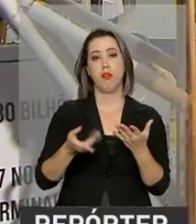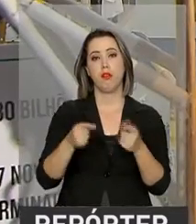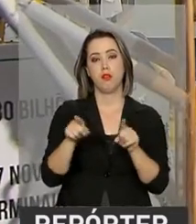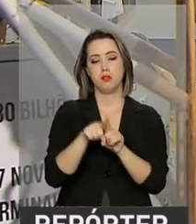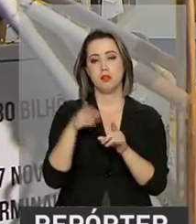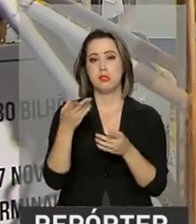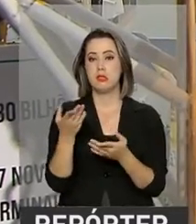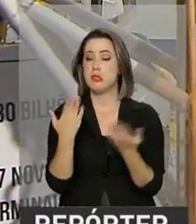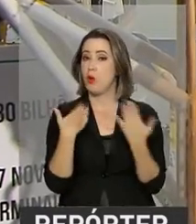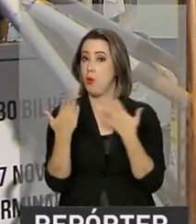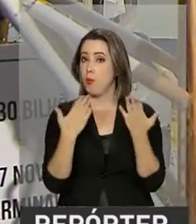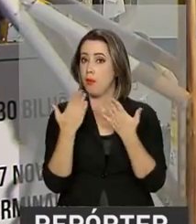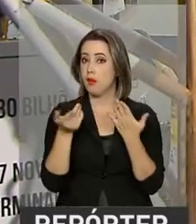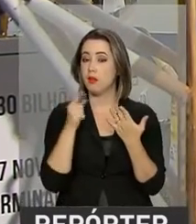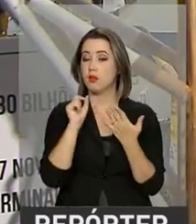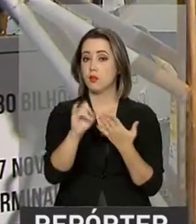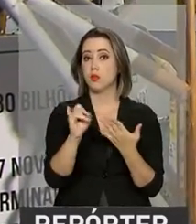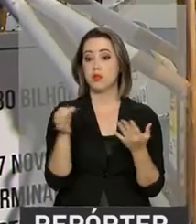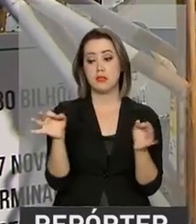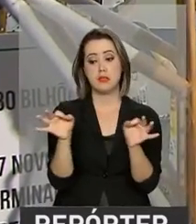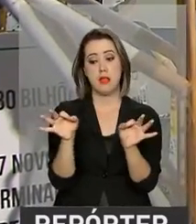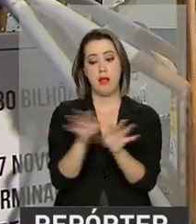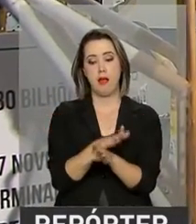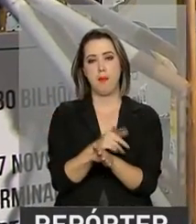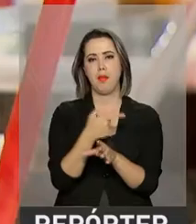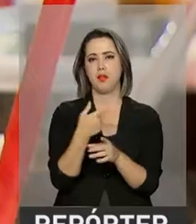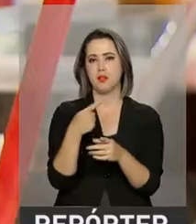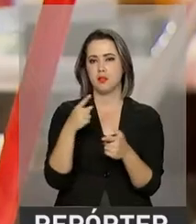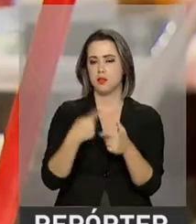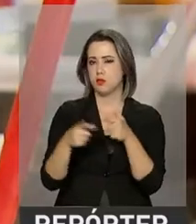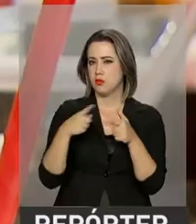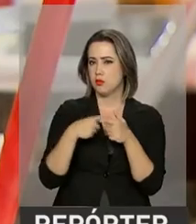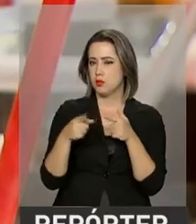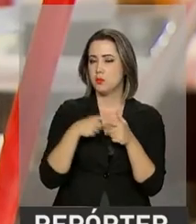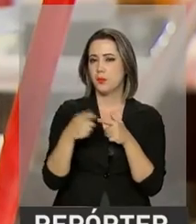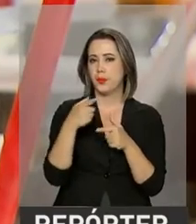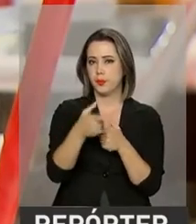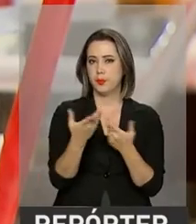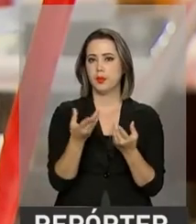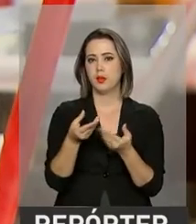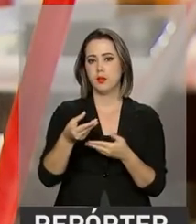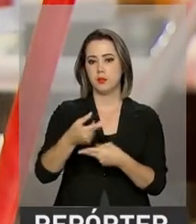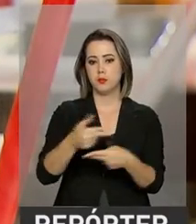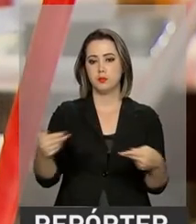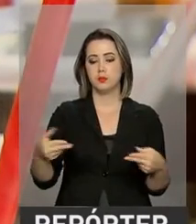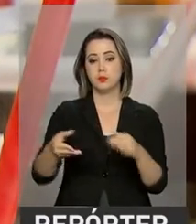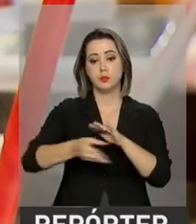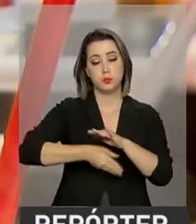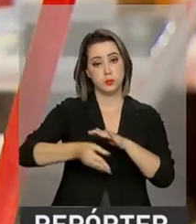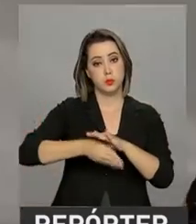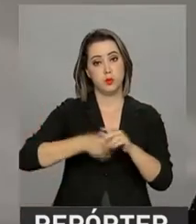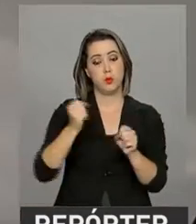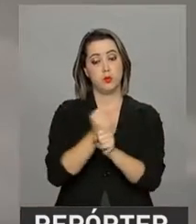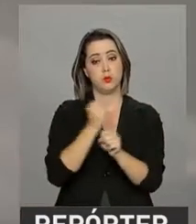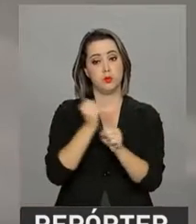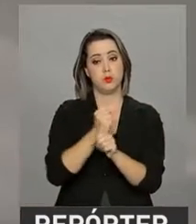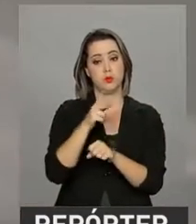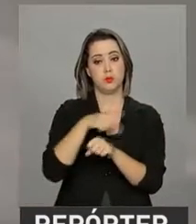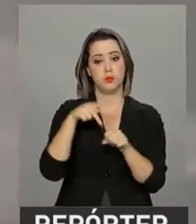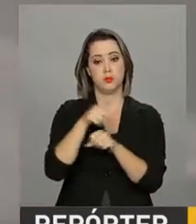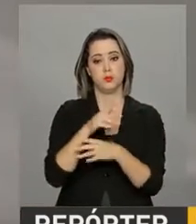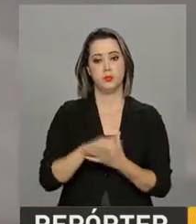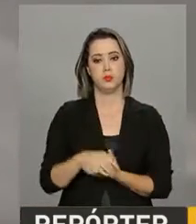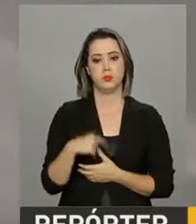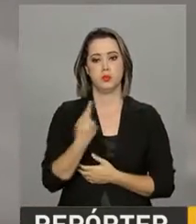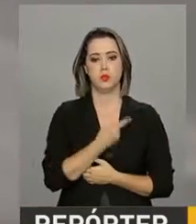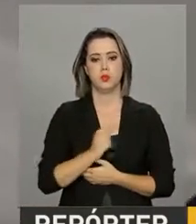ganhar se esse crime fosse eliminado e o dinheiro investido para a construção do país. Aqui a gente tem uma apresentação